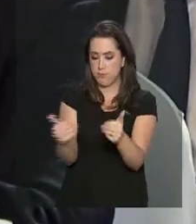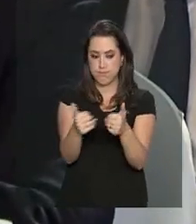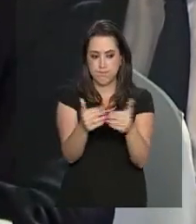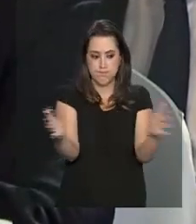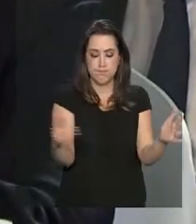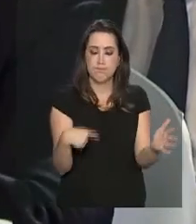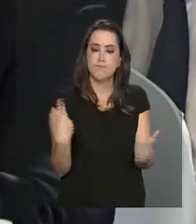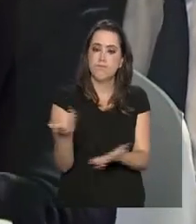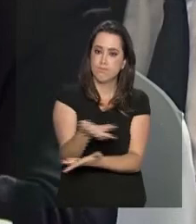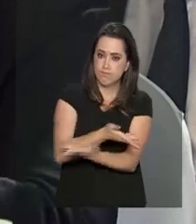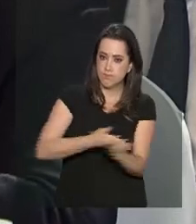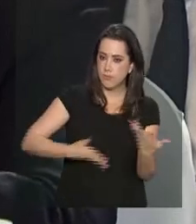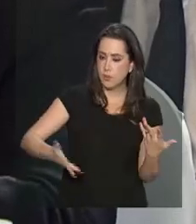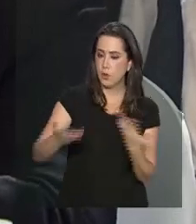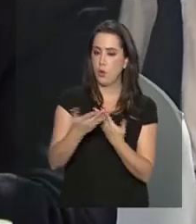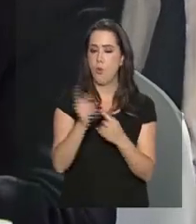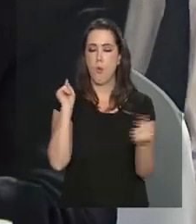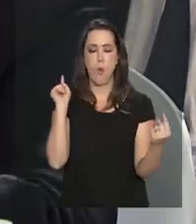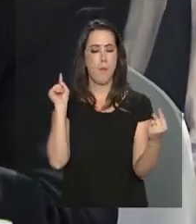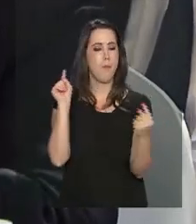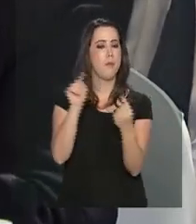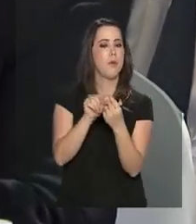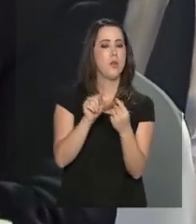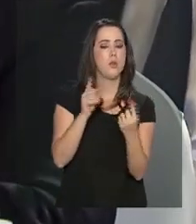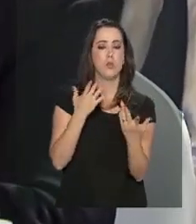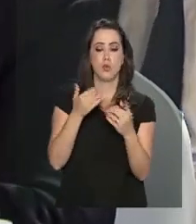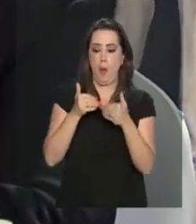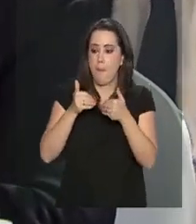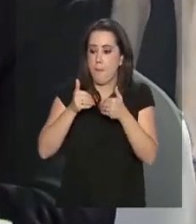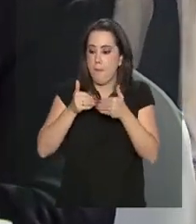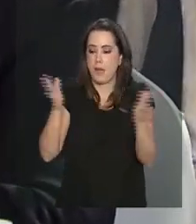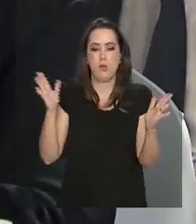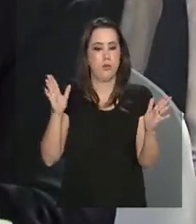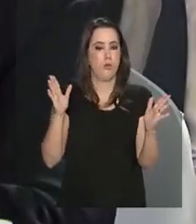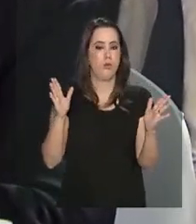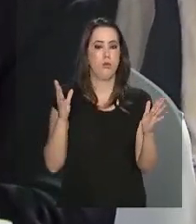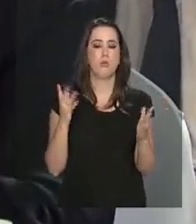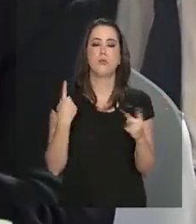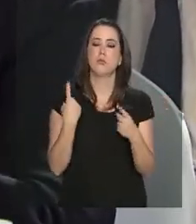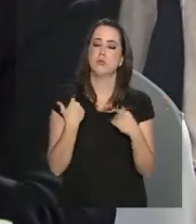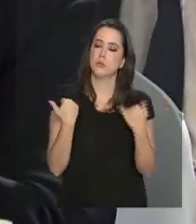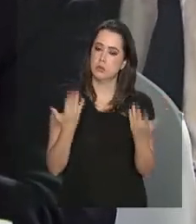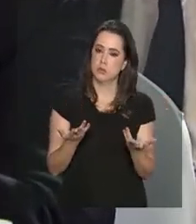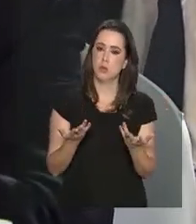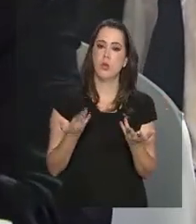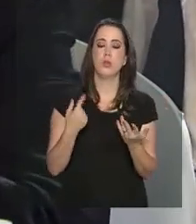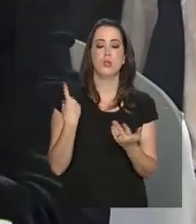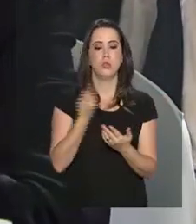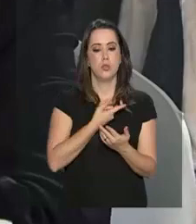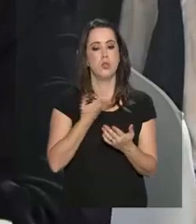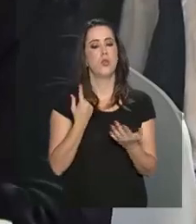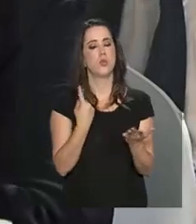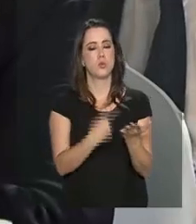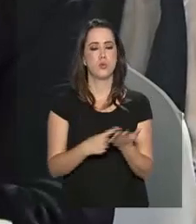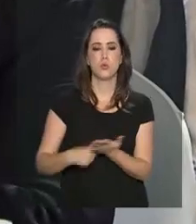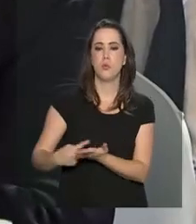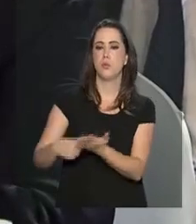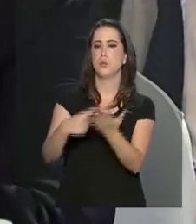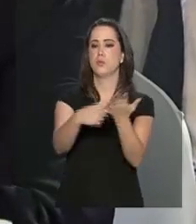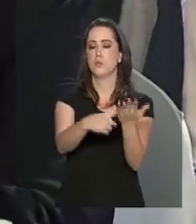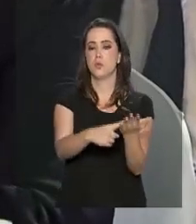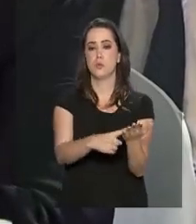compartilhamos uma visão essa visão do mercosul aberta portanto a lançamos ou revigoramos